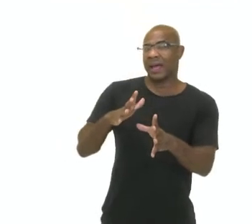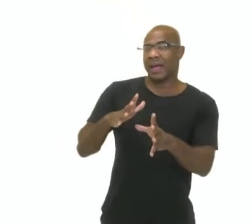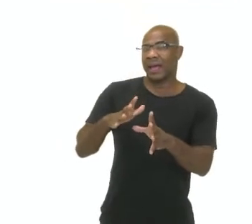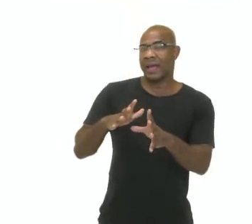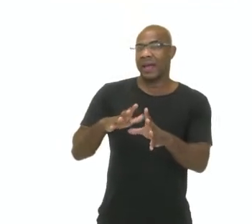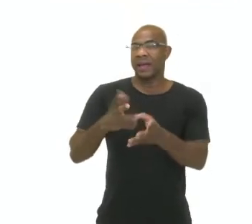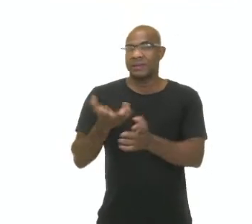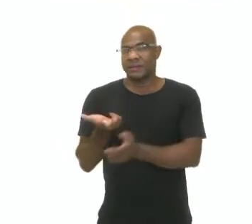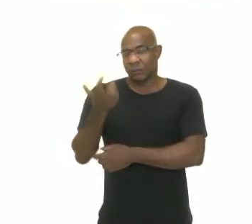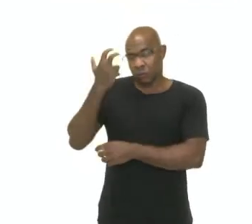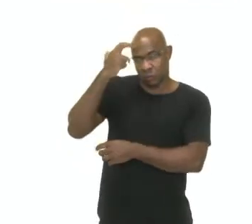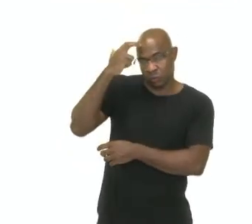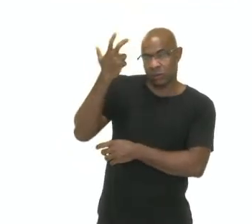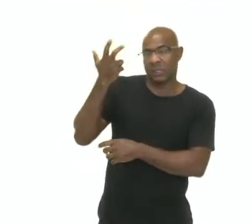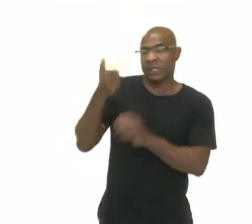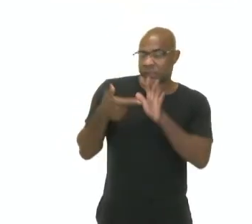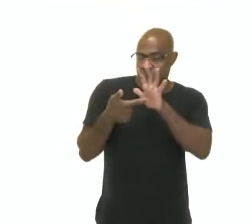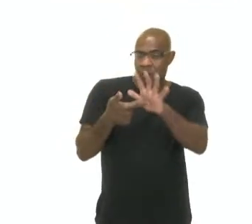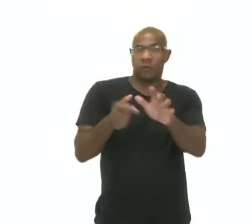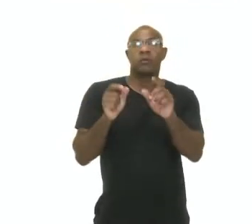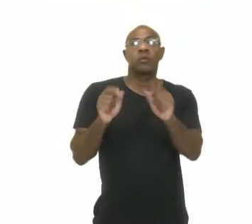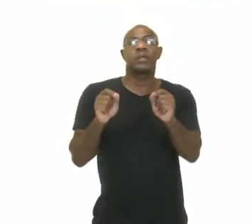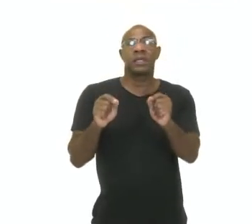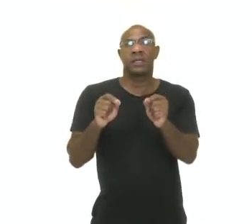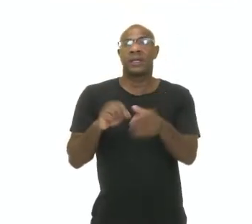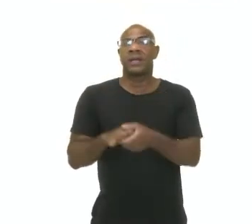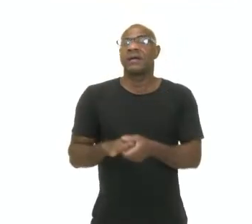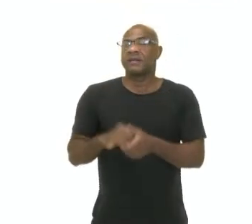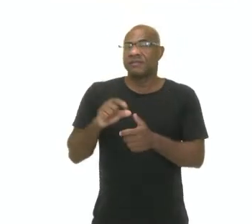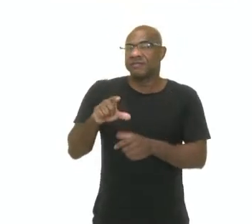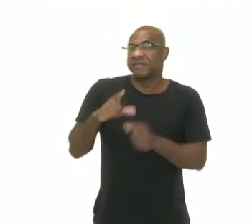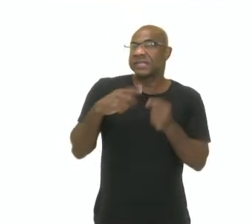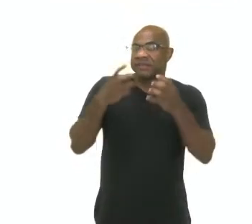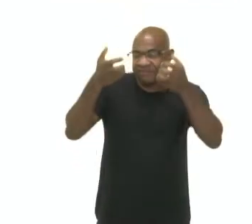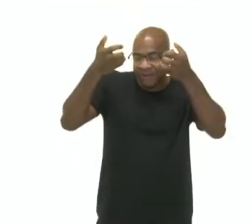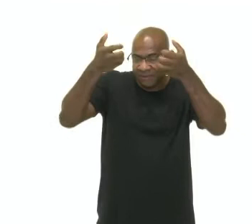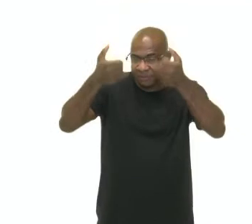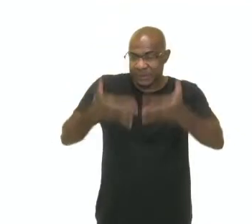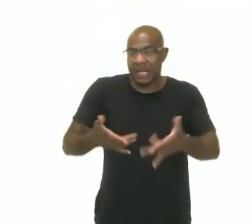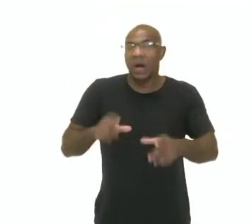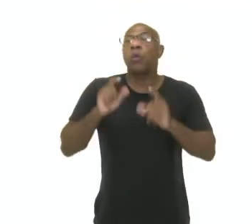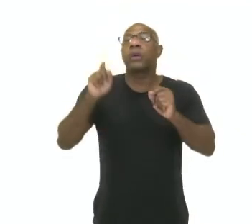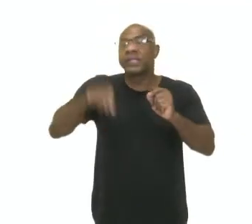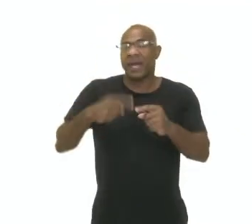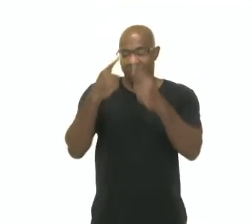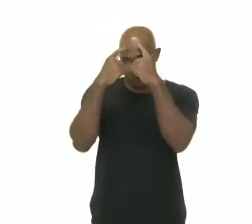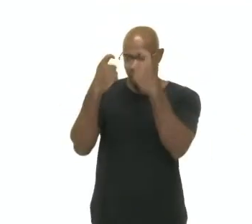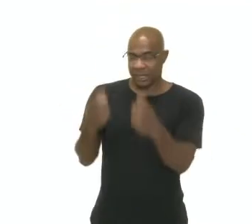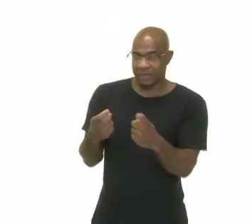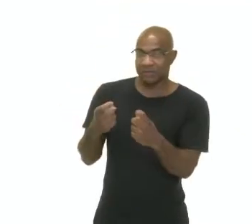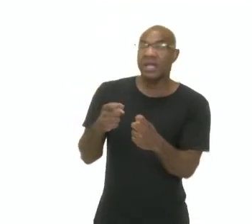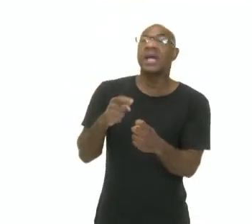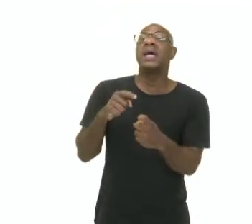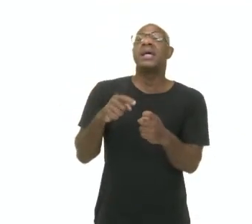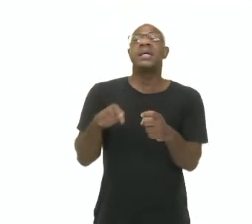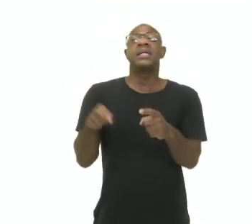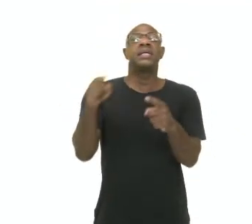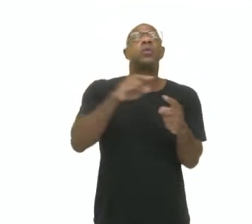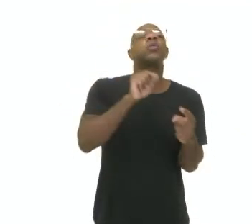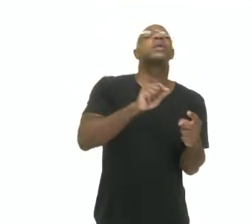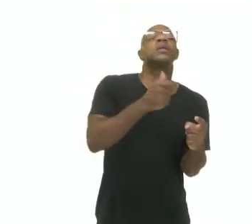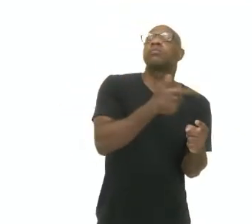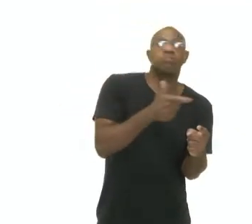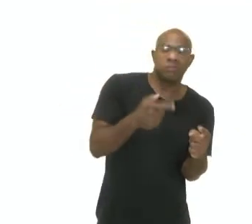vai determinar o que é ou o que não é violento. Os centros urbanos são vistos por seus